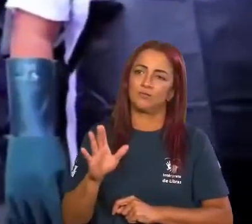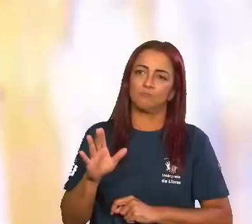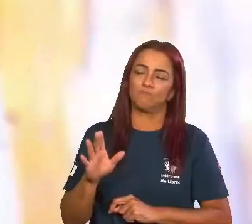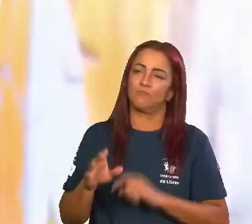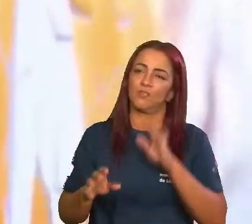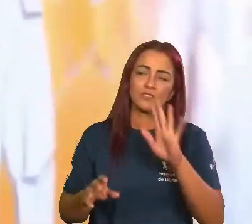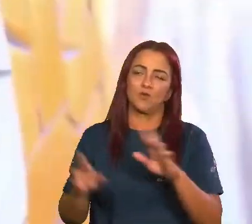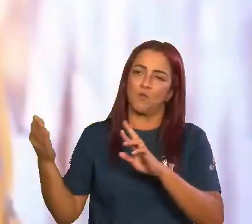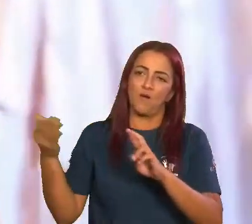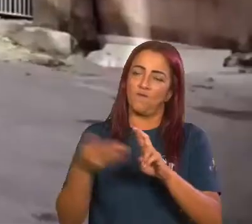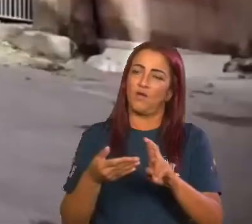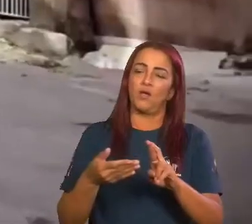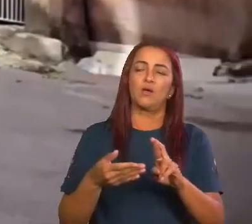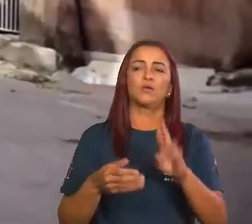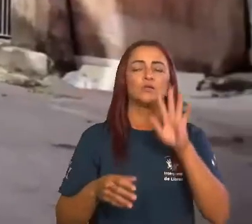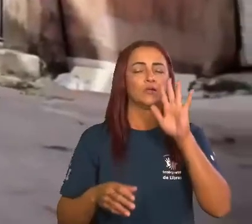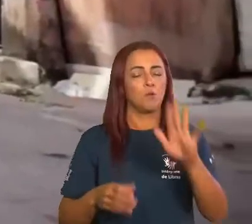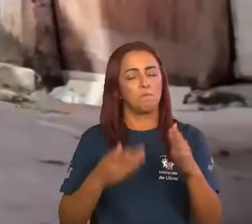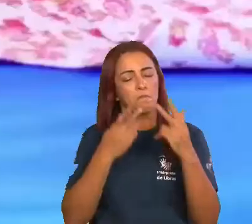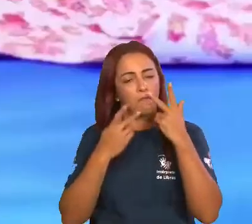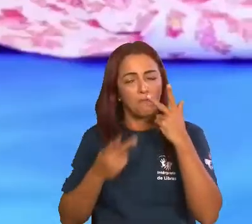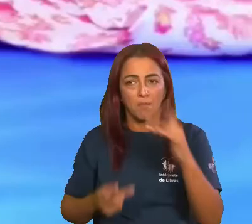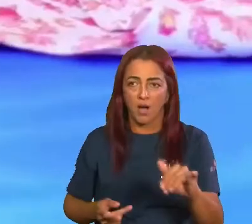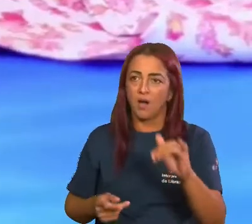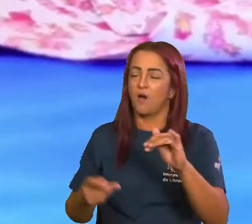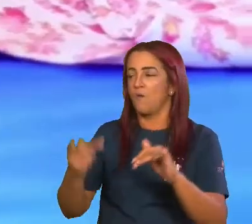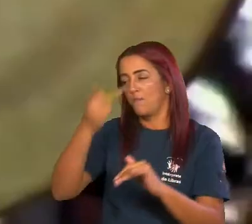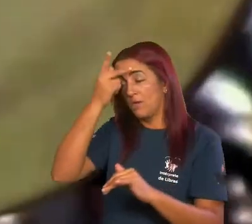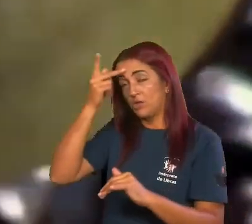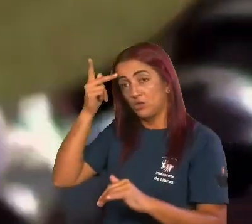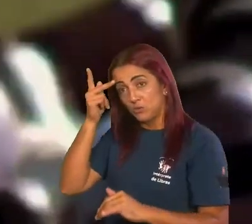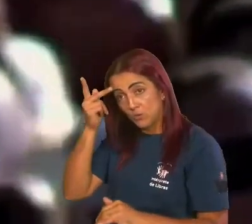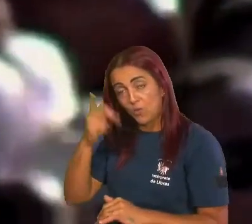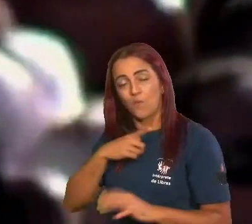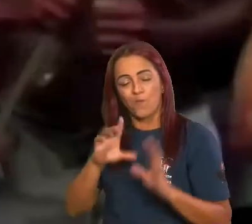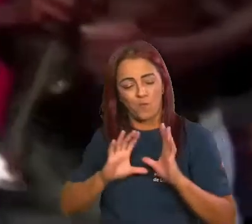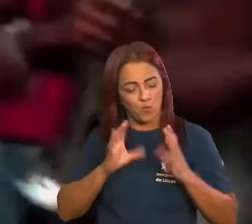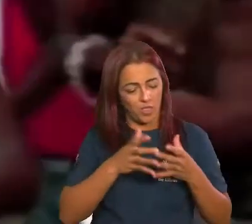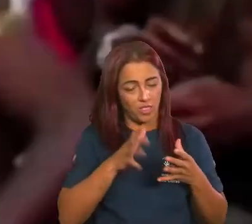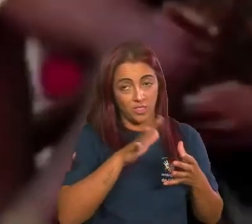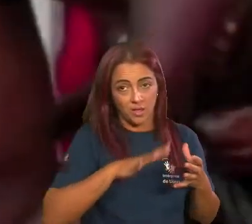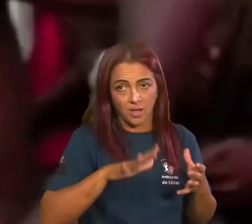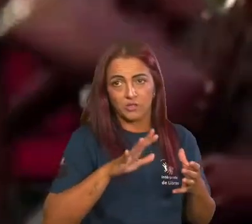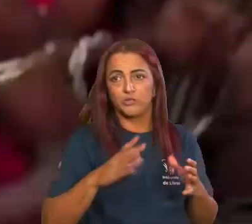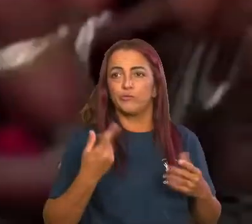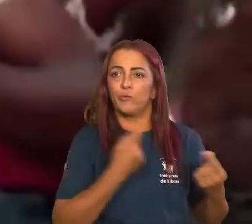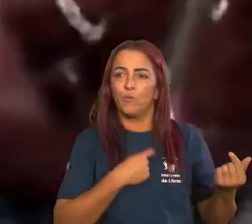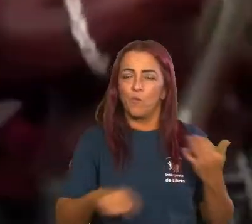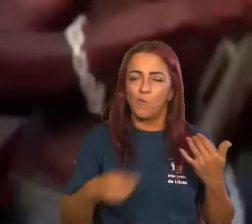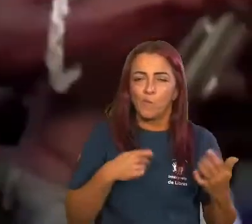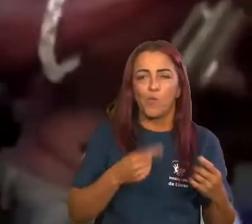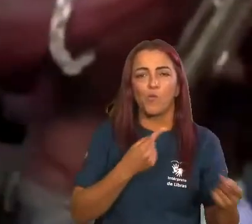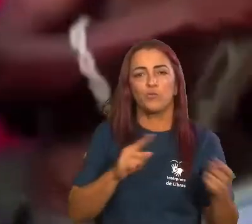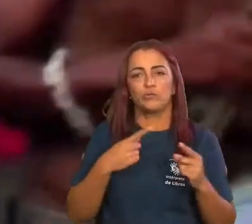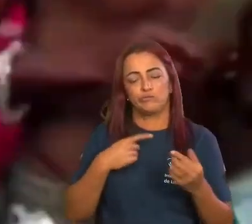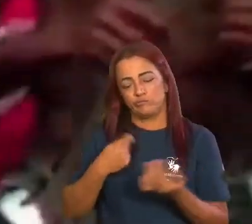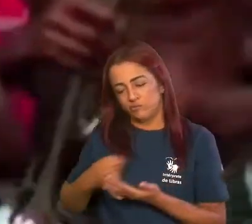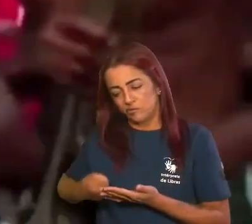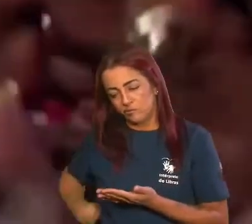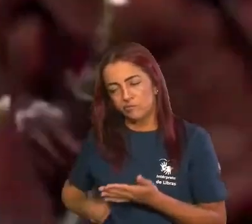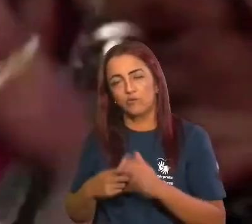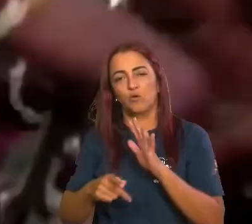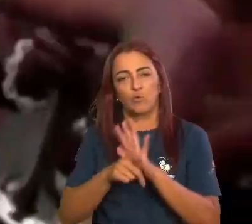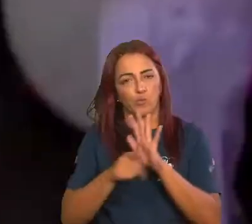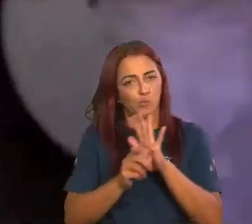palavra, uma referência como pai, como pessoa, como comunidade, como músico, como compositor, como